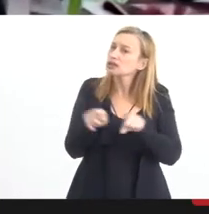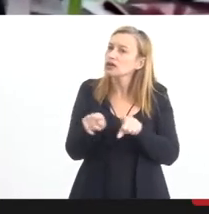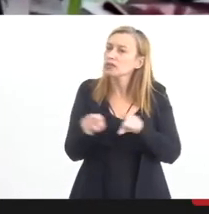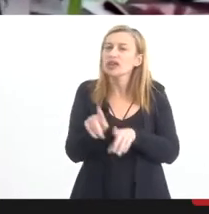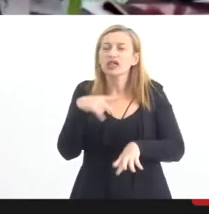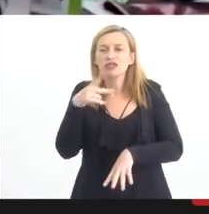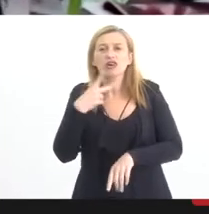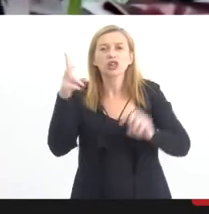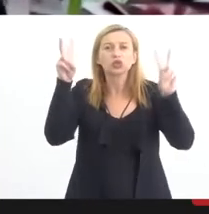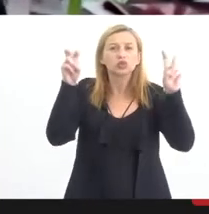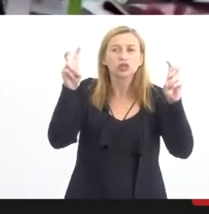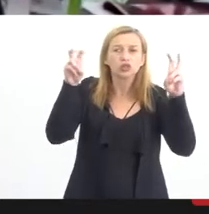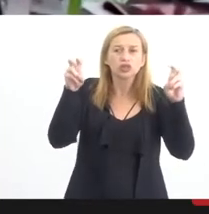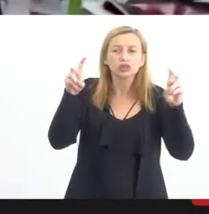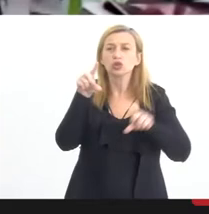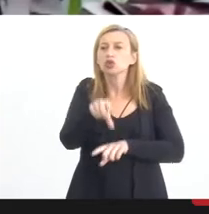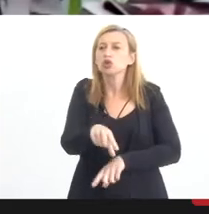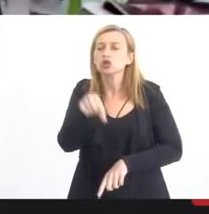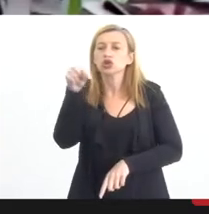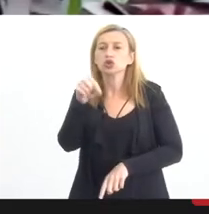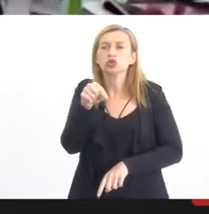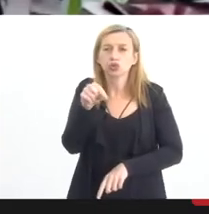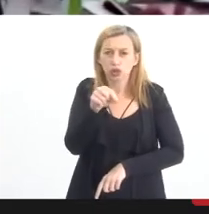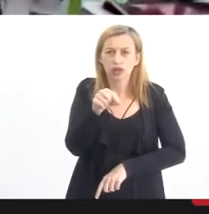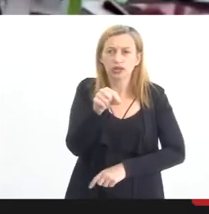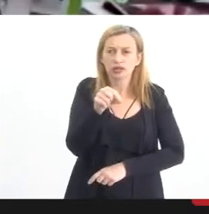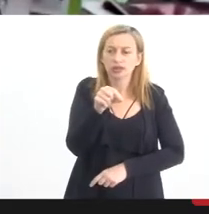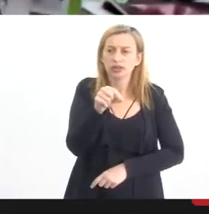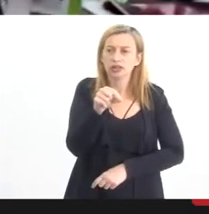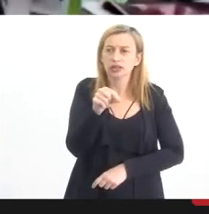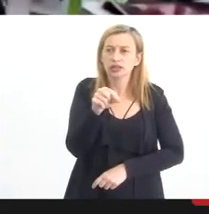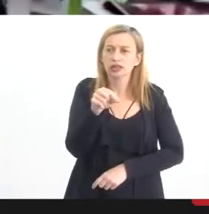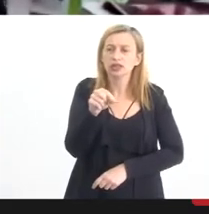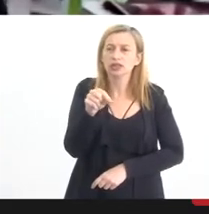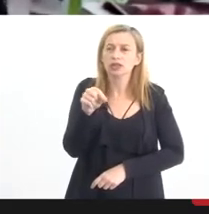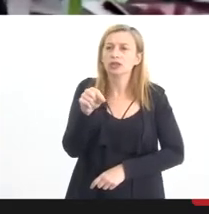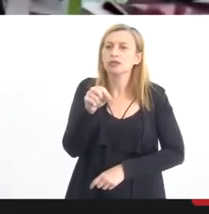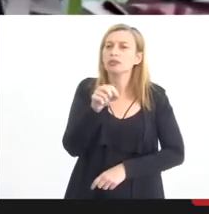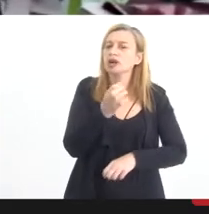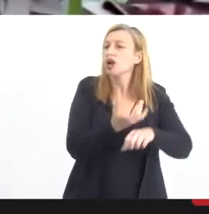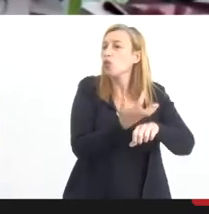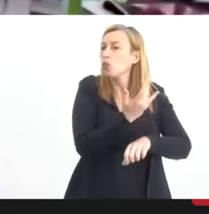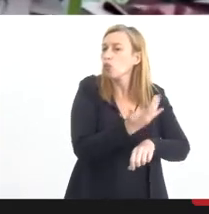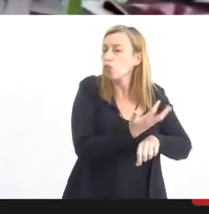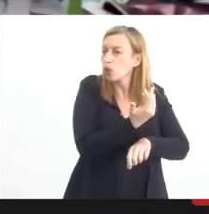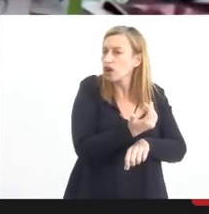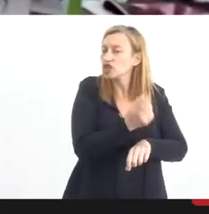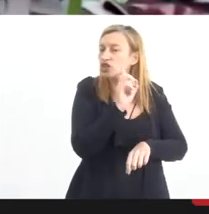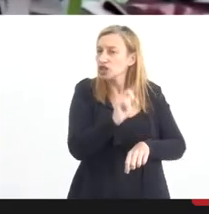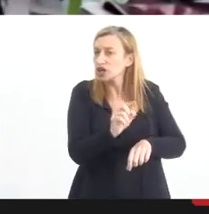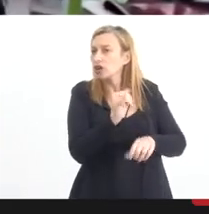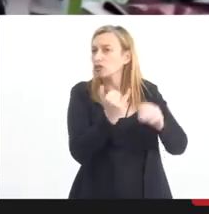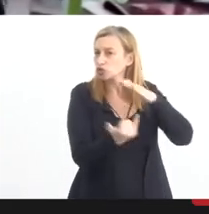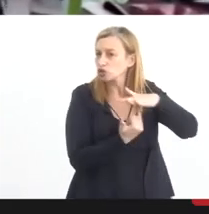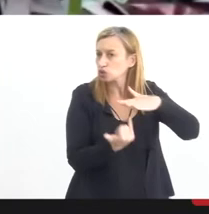aqui, no caso, de uma decisão tomada pela UERJ que é uma instituição